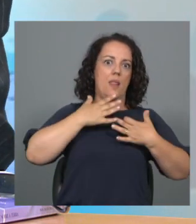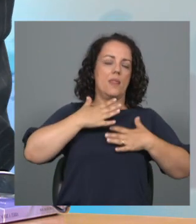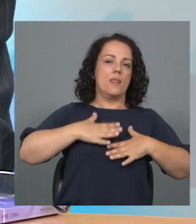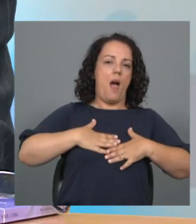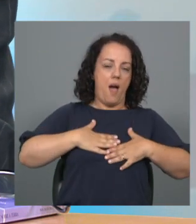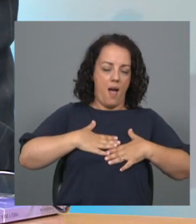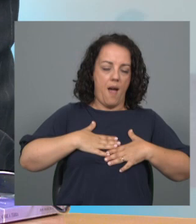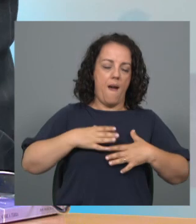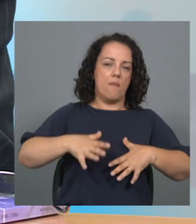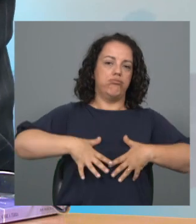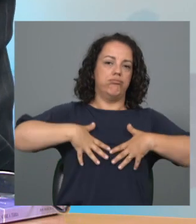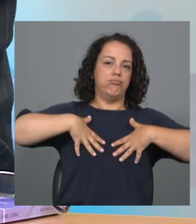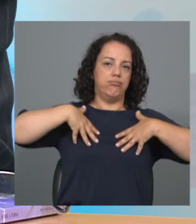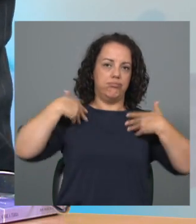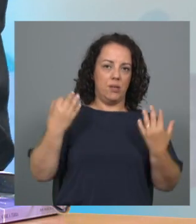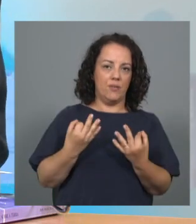são